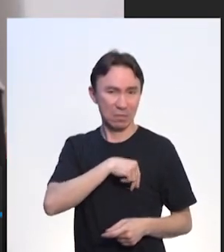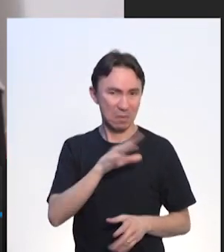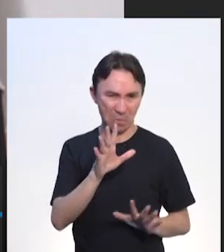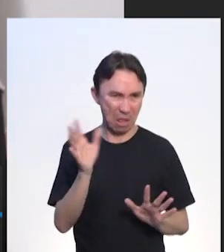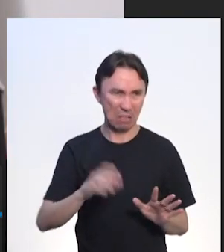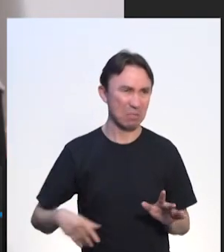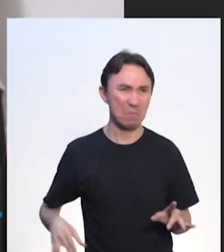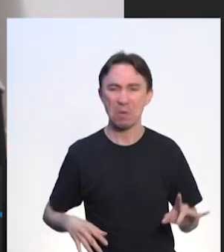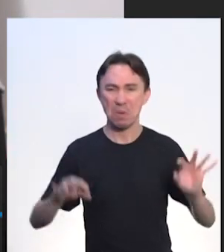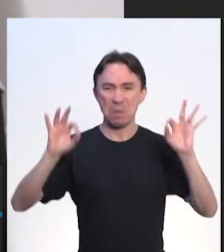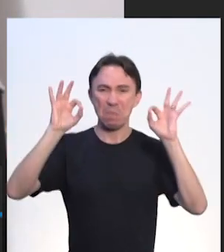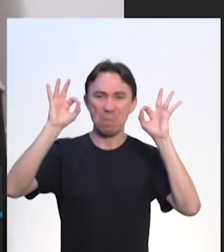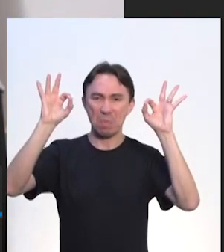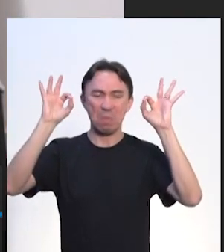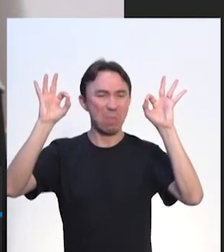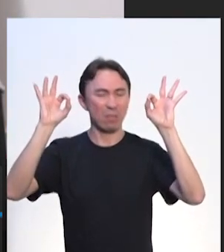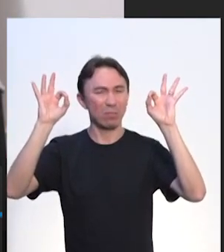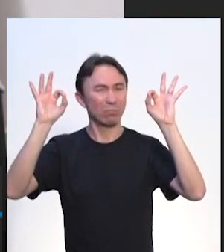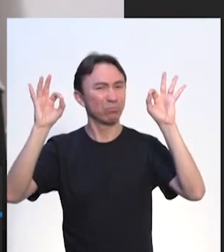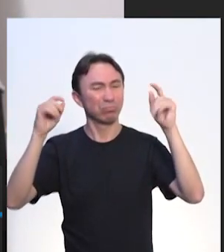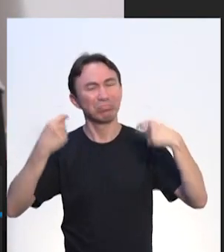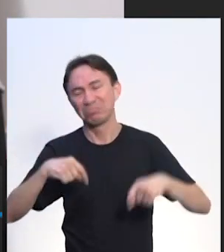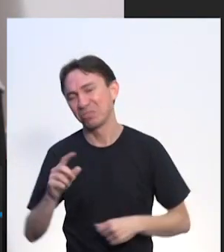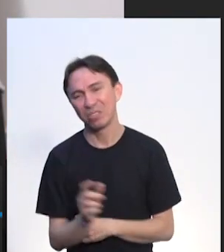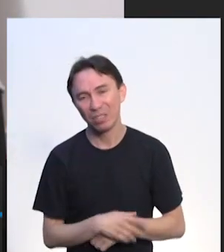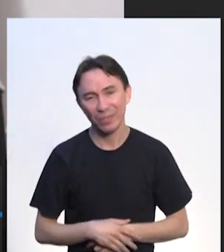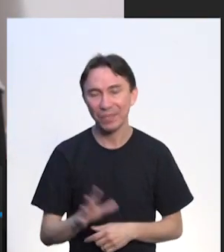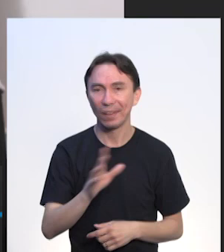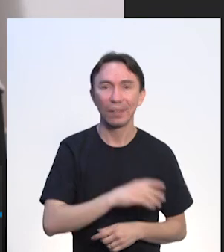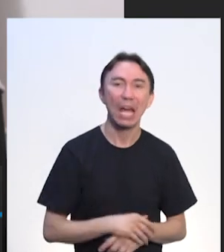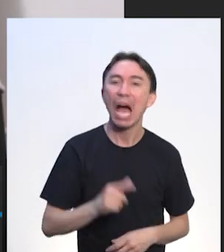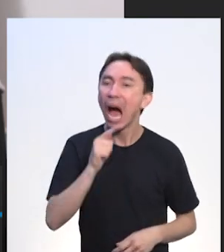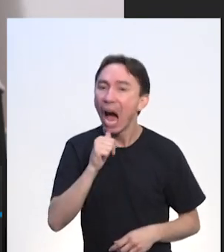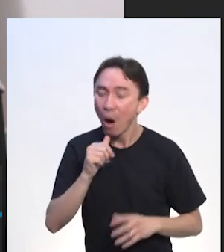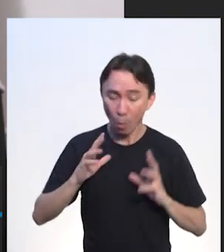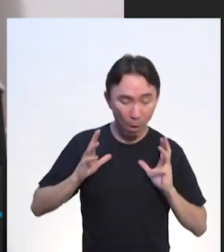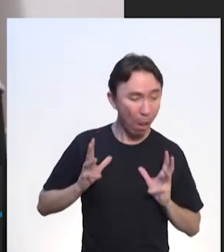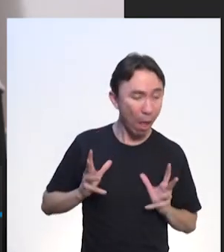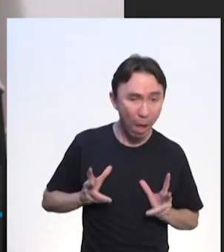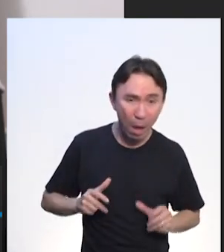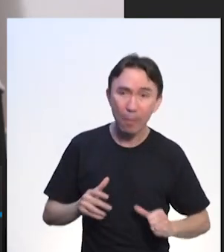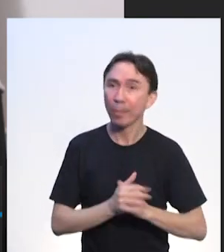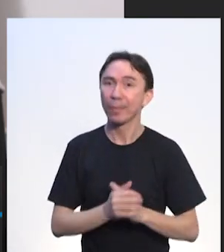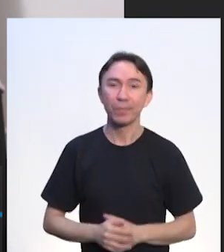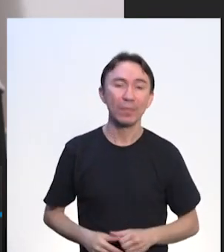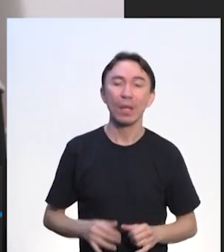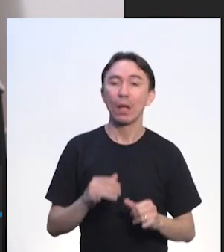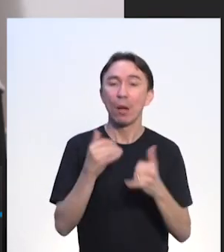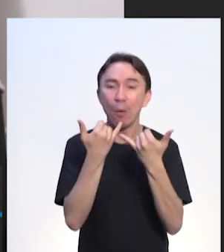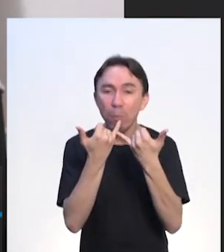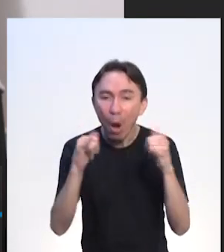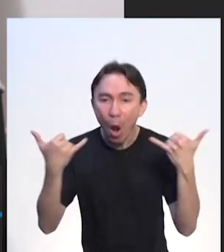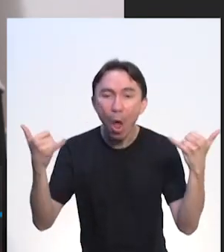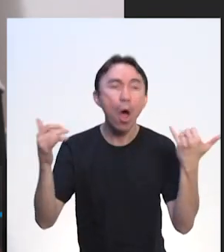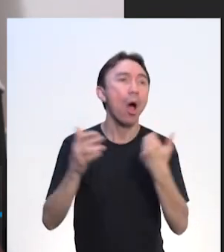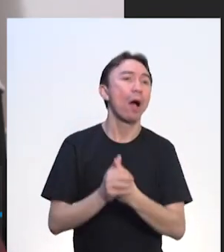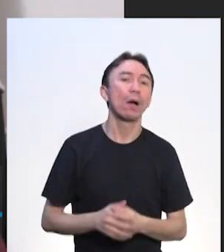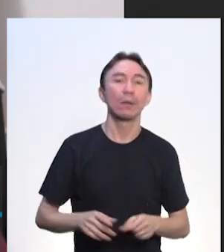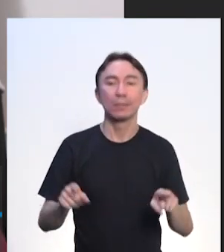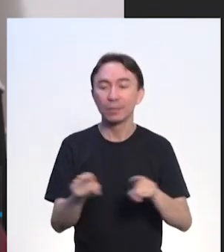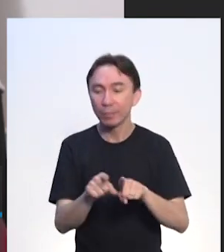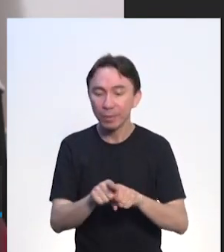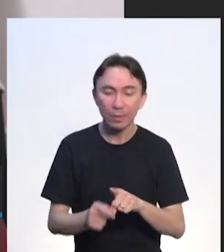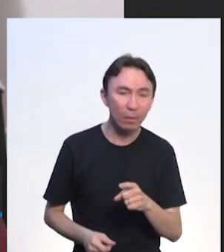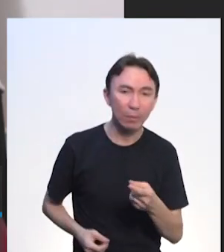mas assim, de você ter acesso à água encanada, você ter acesso à eletricidade, você ter acesso a alimentos, né? Você